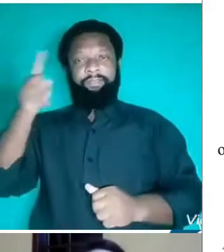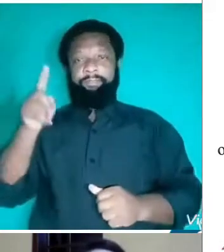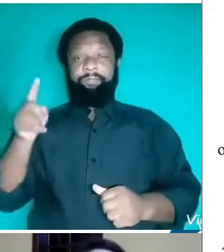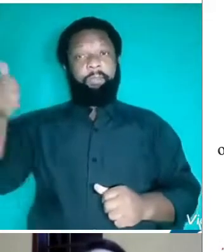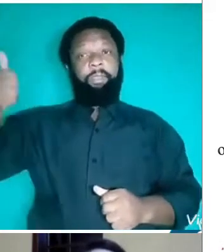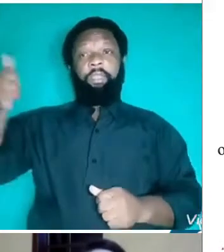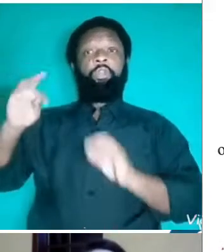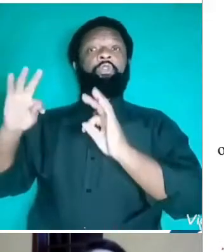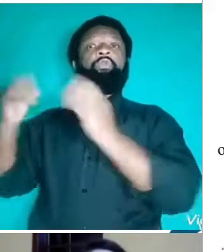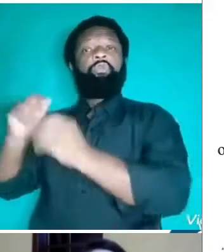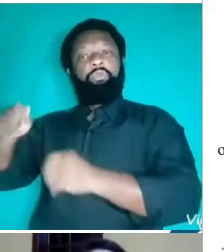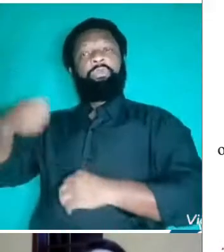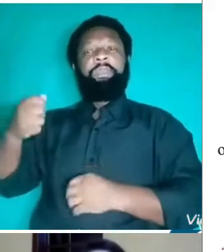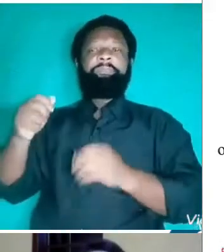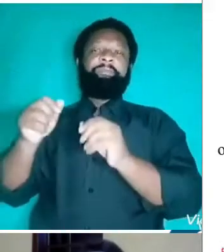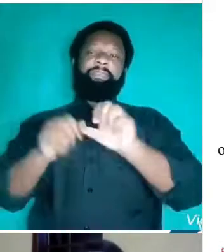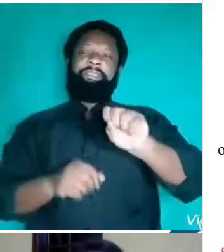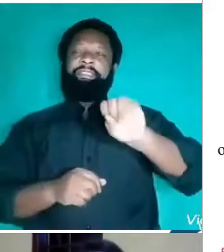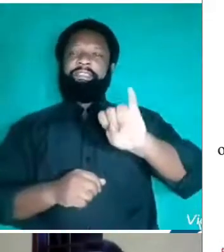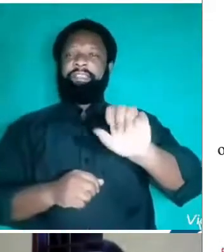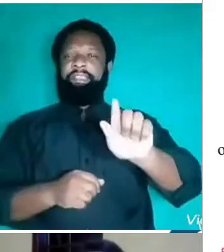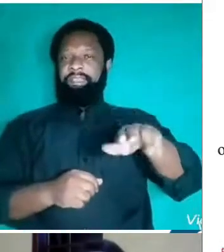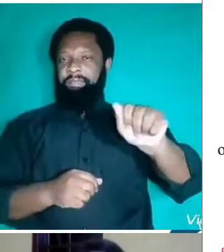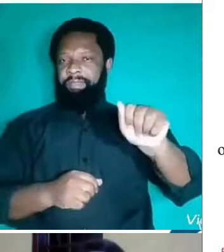composto. Todas são sigmas.